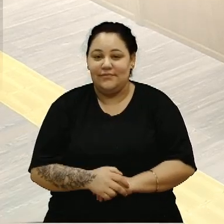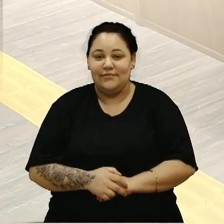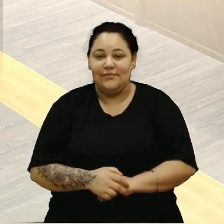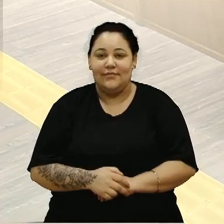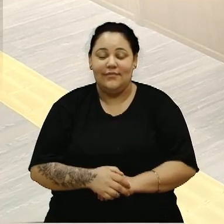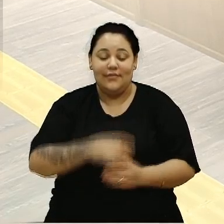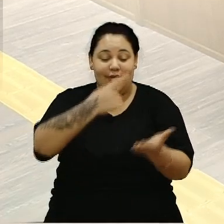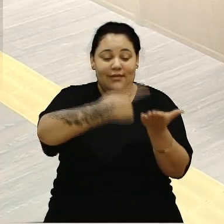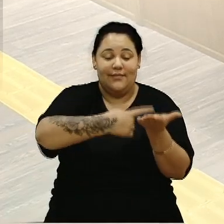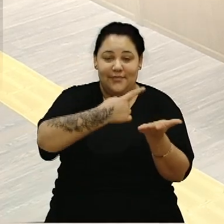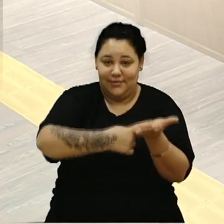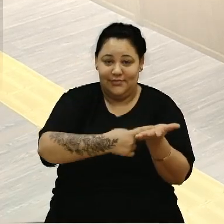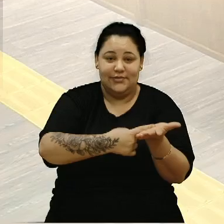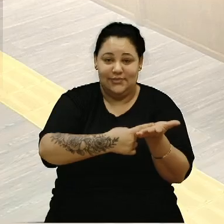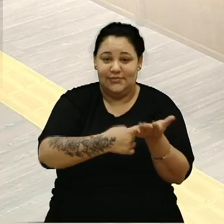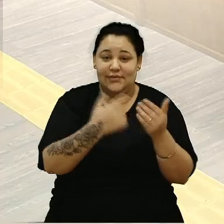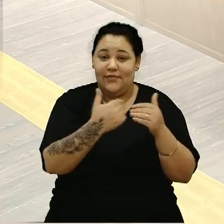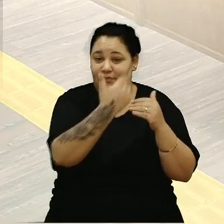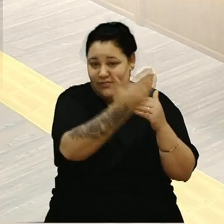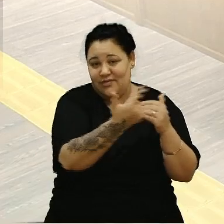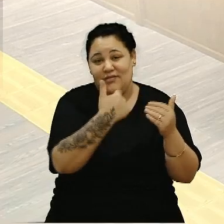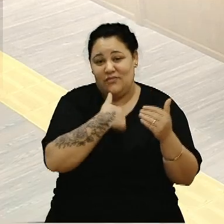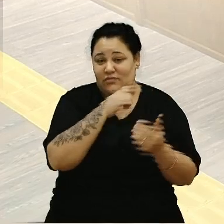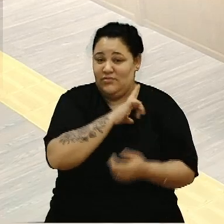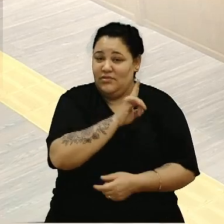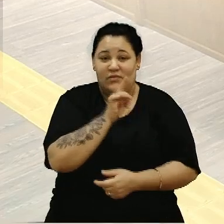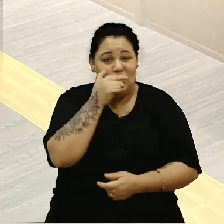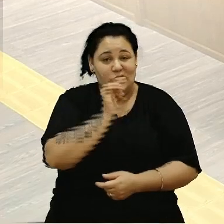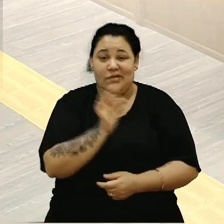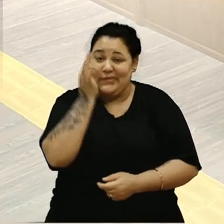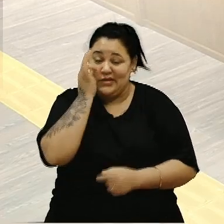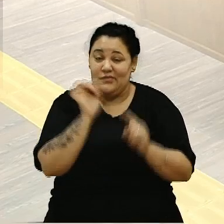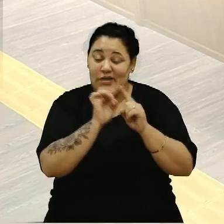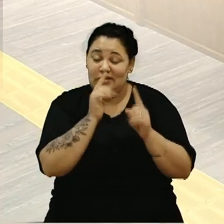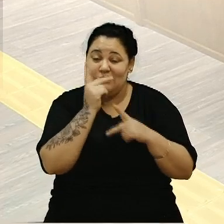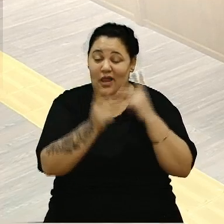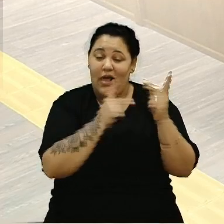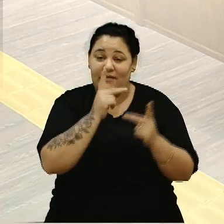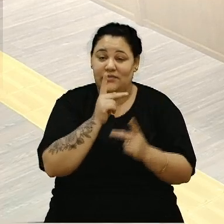compromisso fora, mas as palavras do padre,